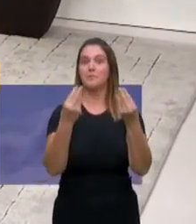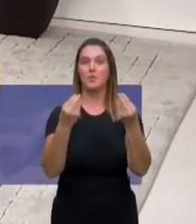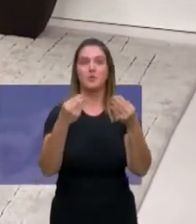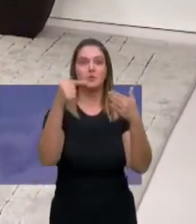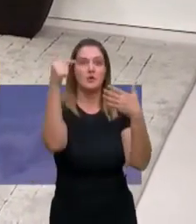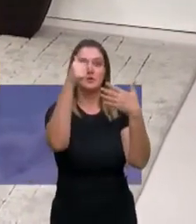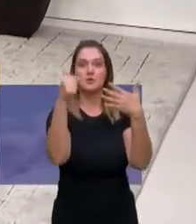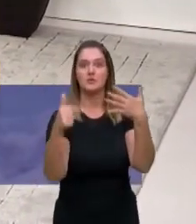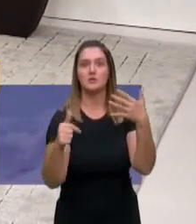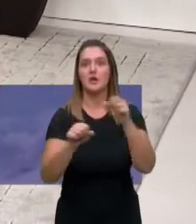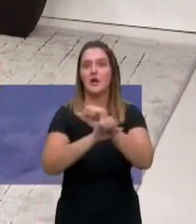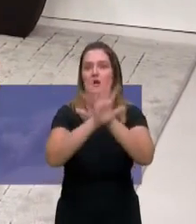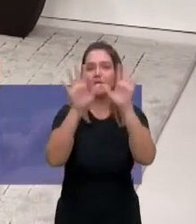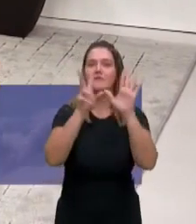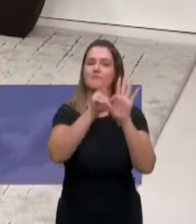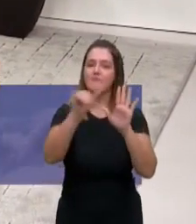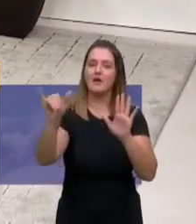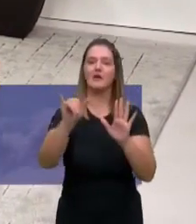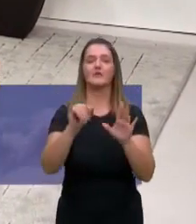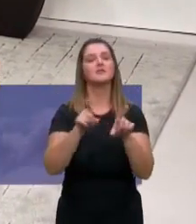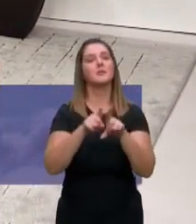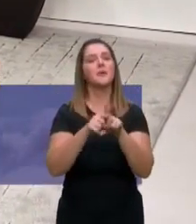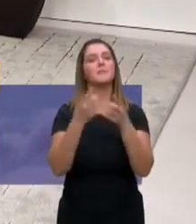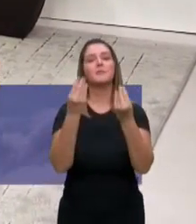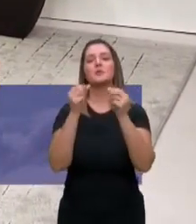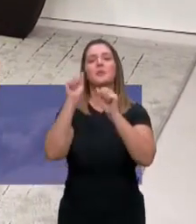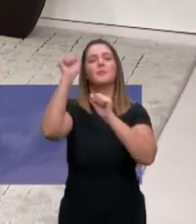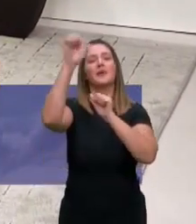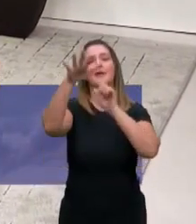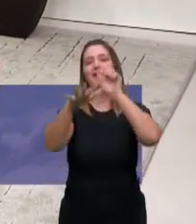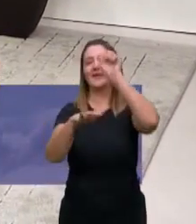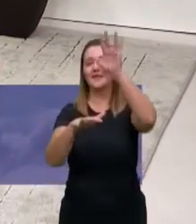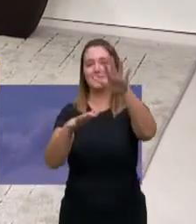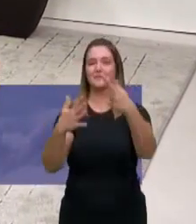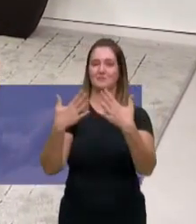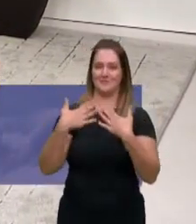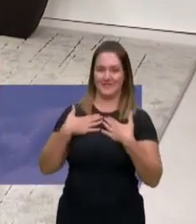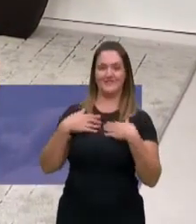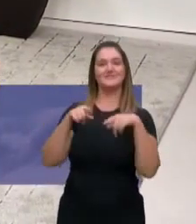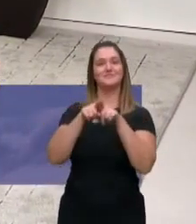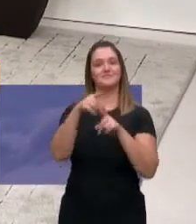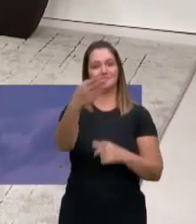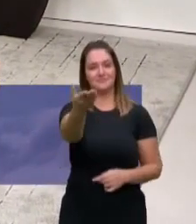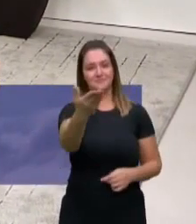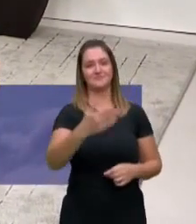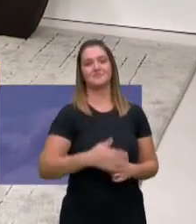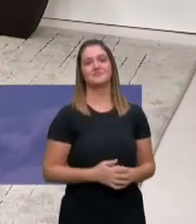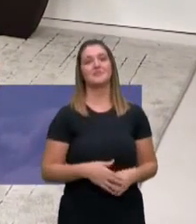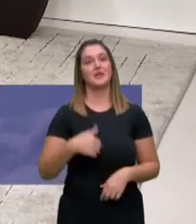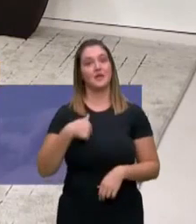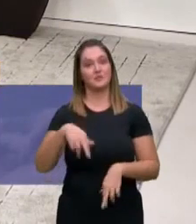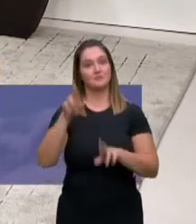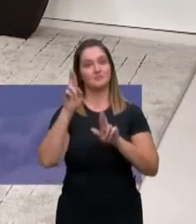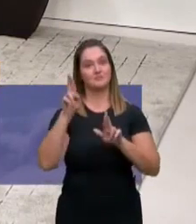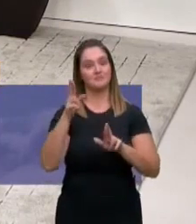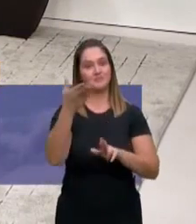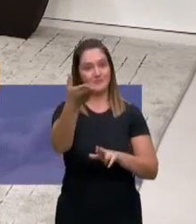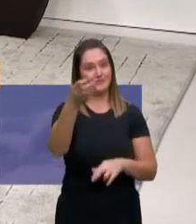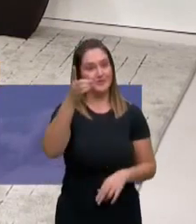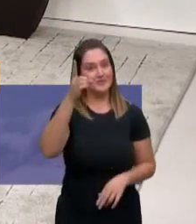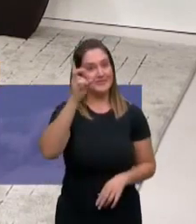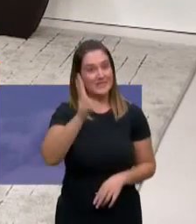ser revelada ainda e tem muita bênção ainda para serem derramadas sobre mim e sobre você. Eu conto com